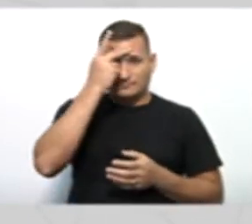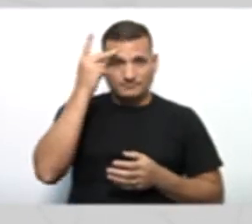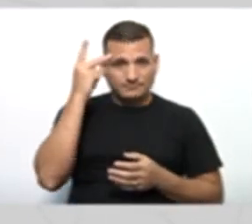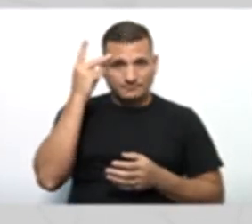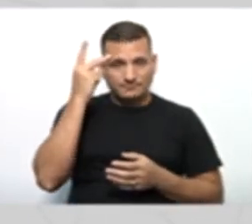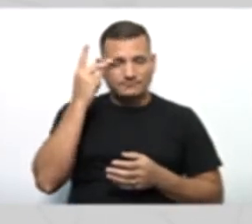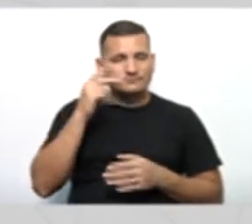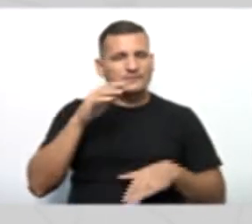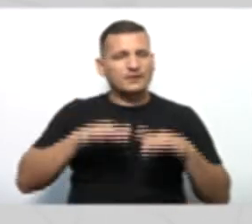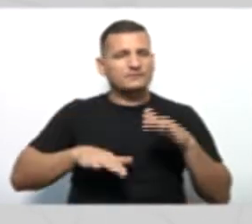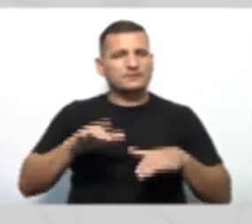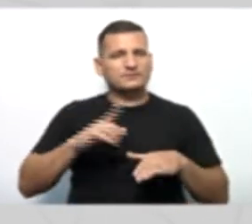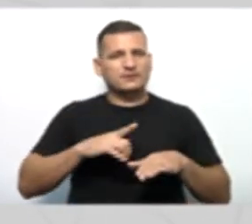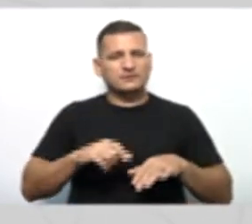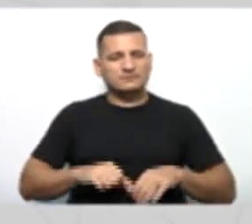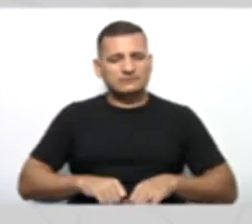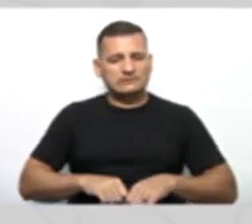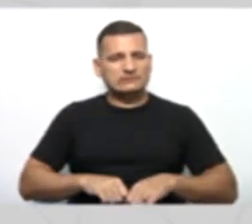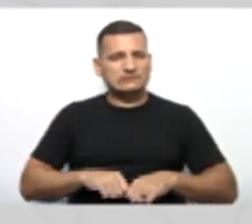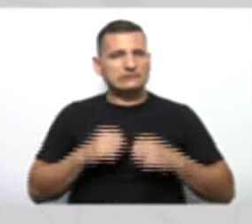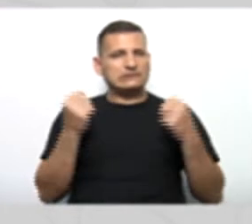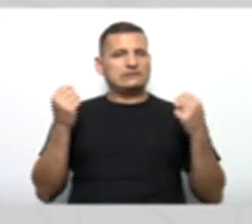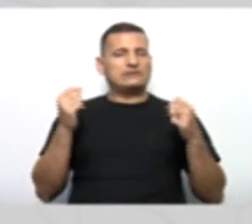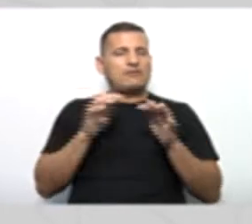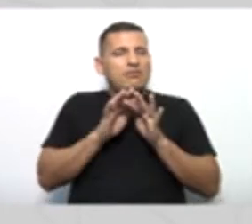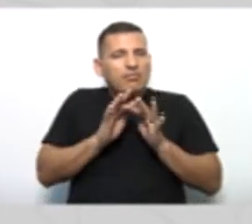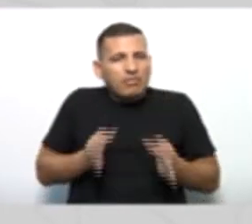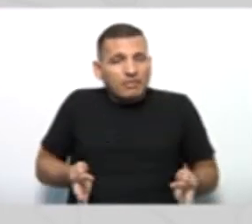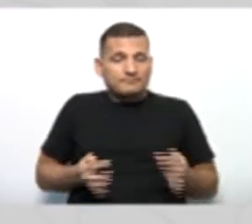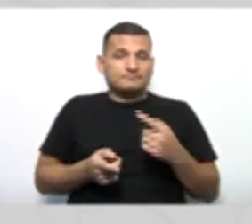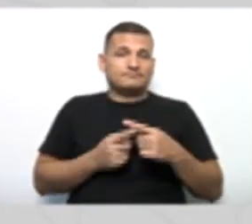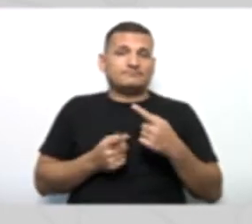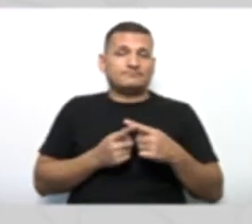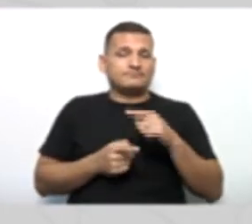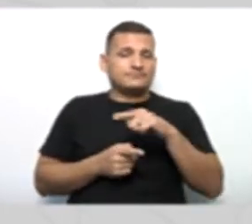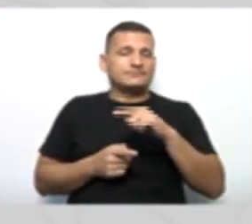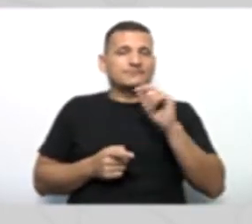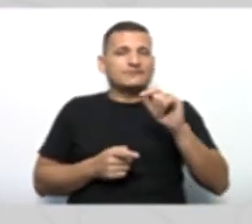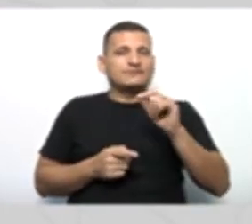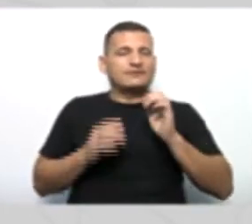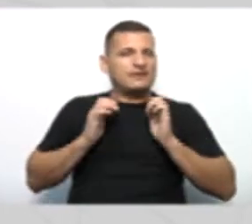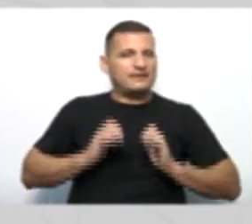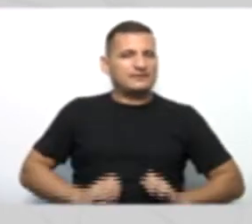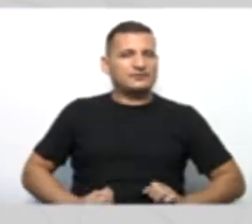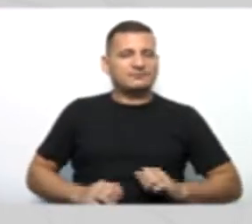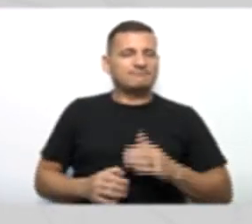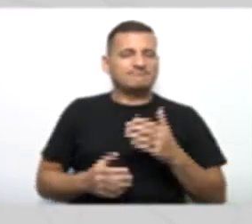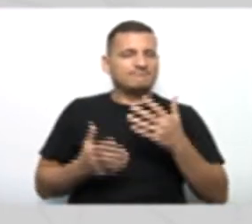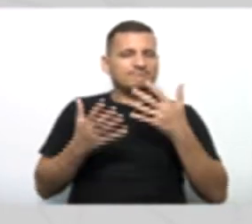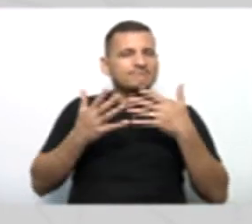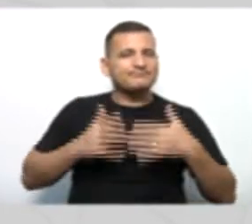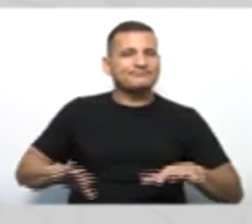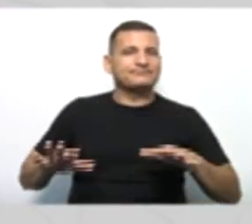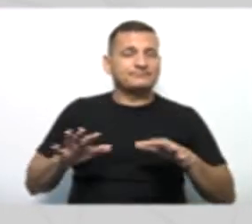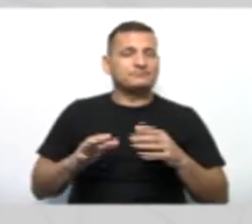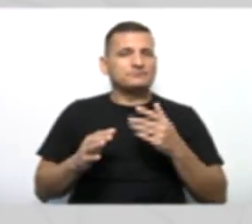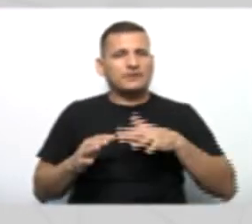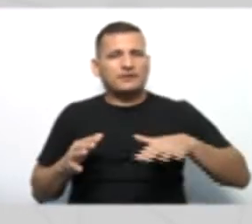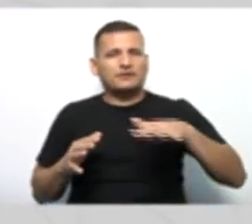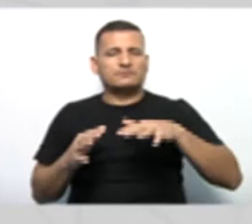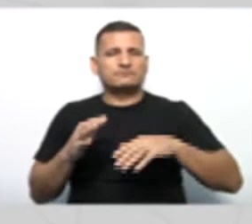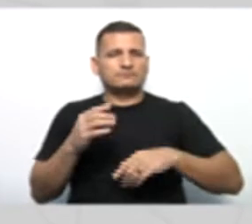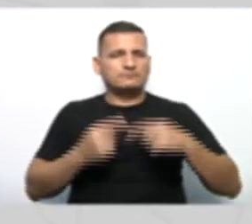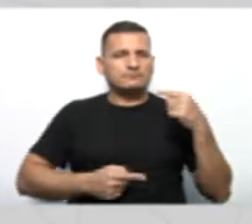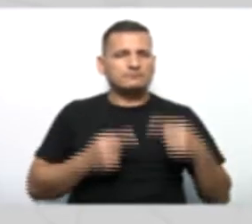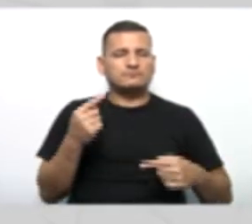que se corrompem são as pessoas que violam um princípio ético no âmbito seja no âmbito da política